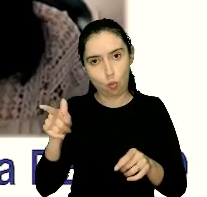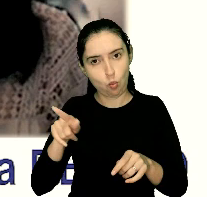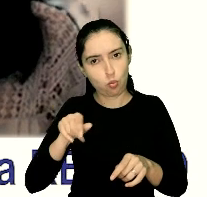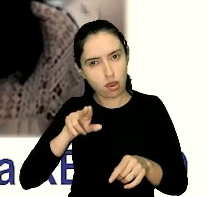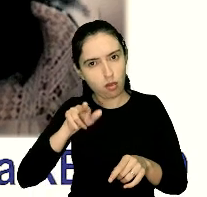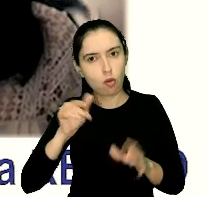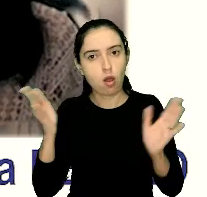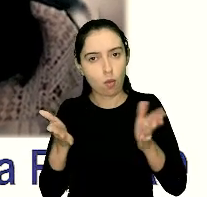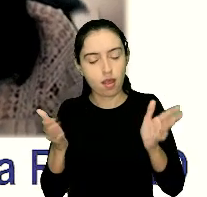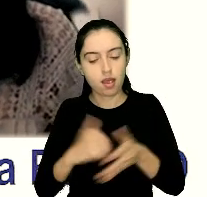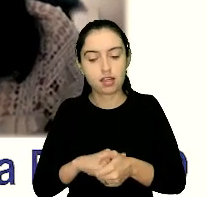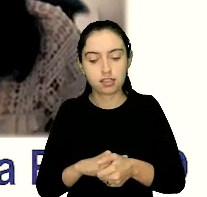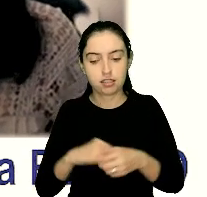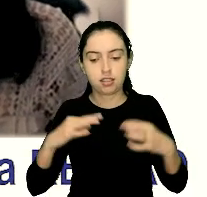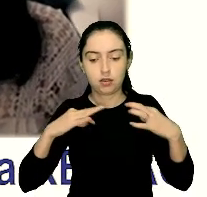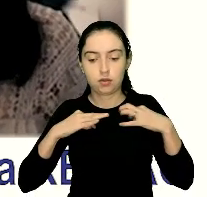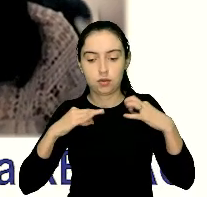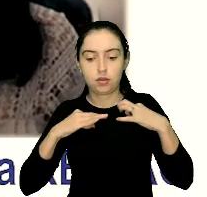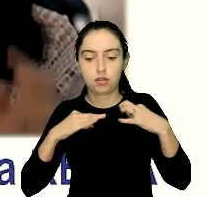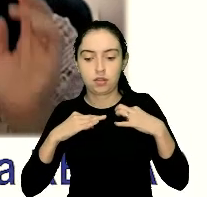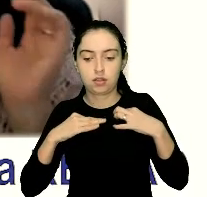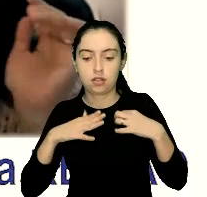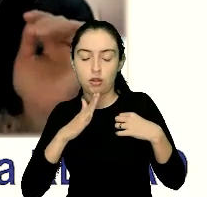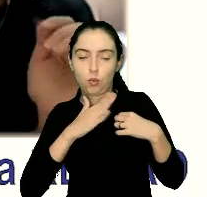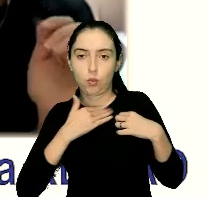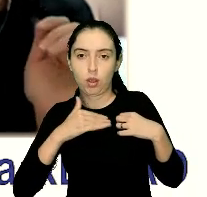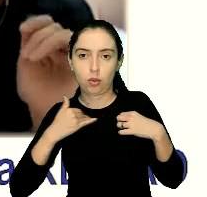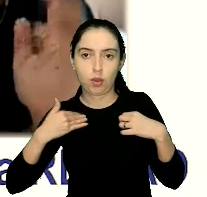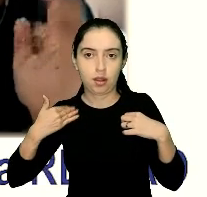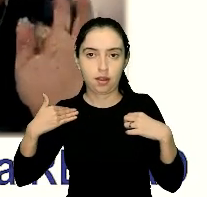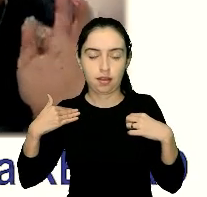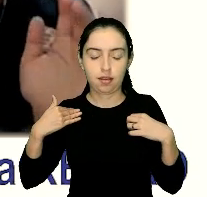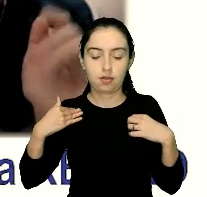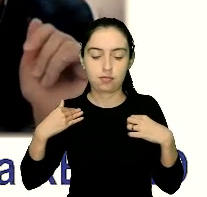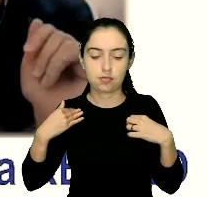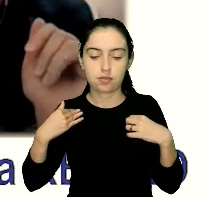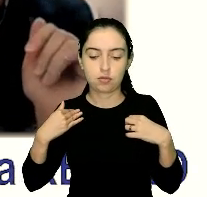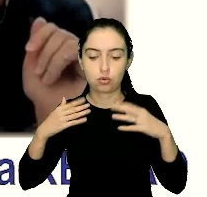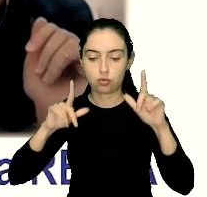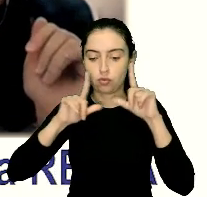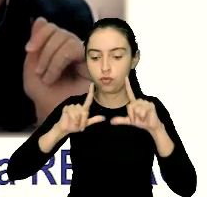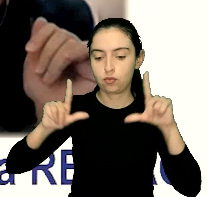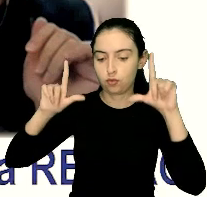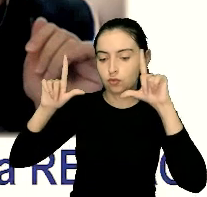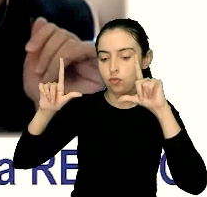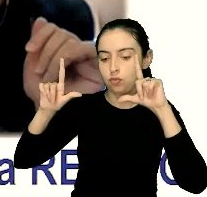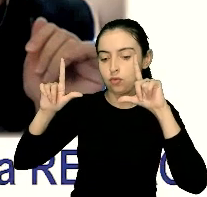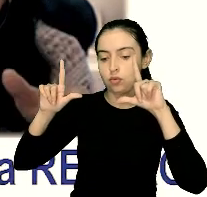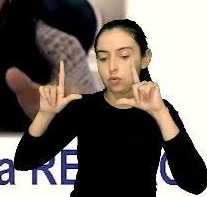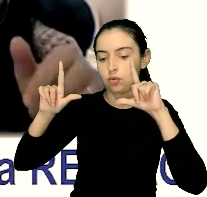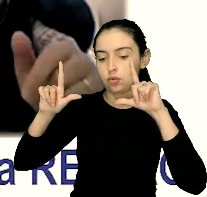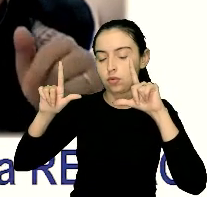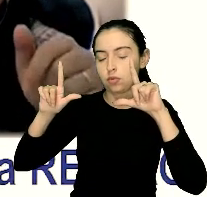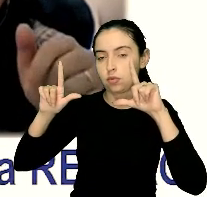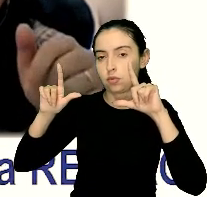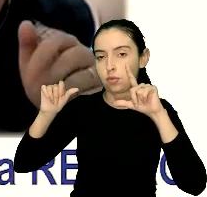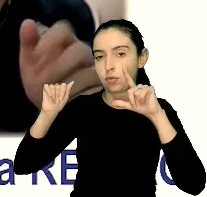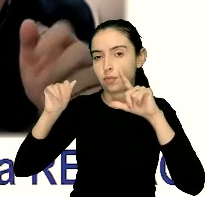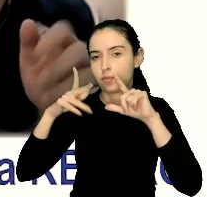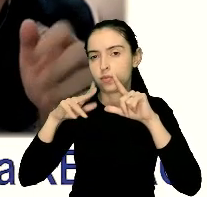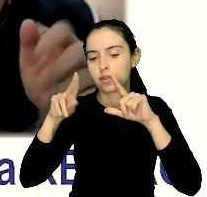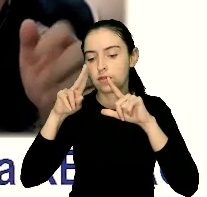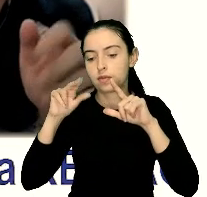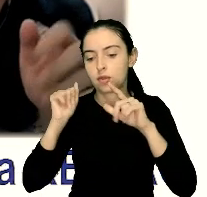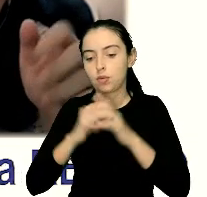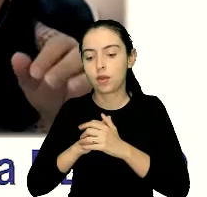uma renda. No fundo, eu coloquei um fundo virtual de uma sala bonita, que